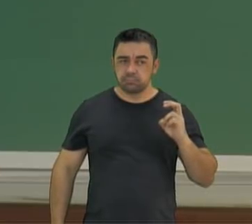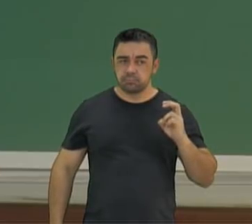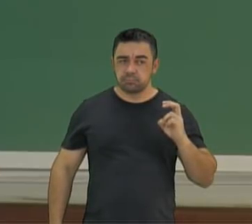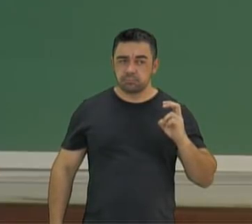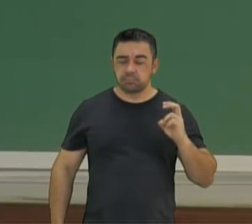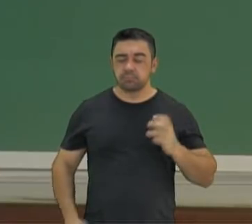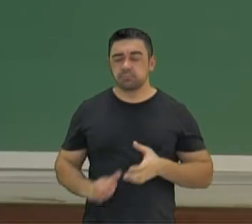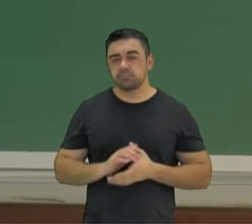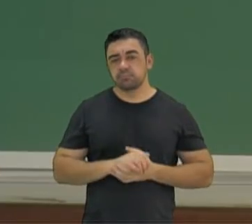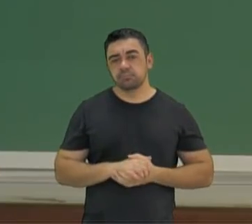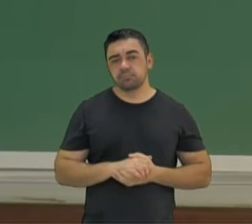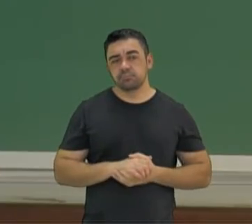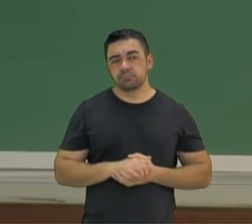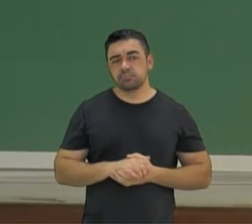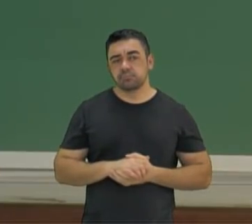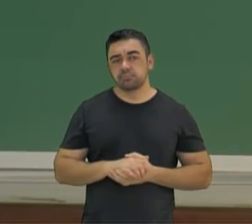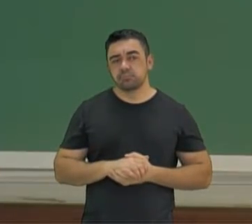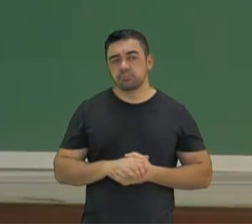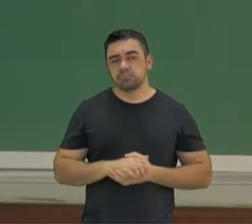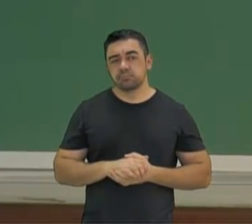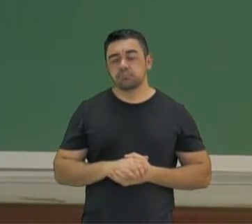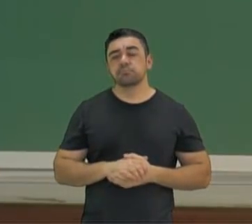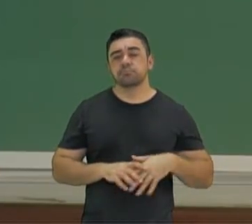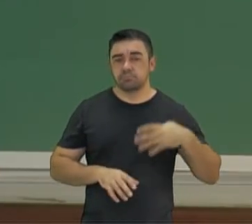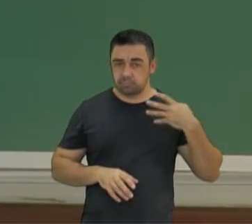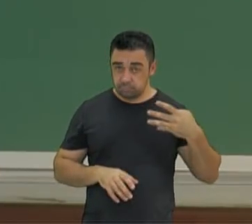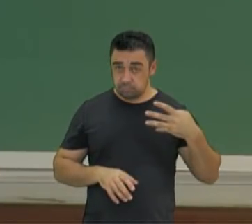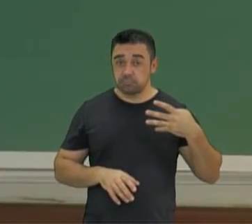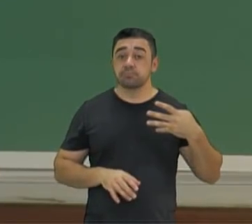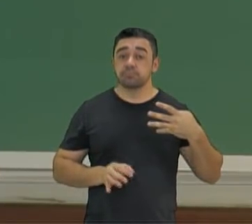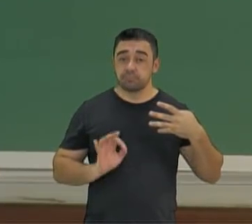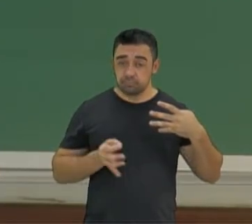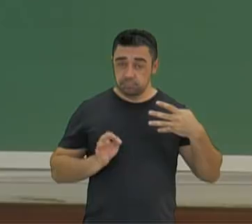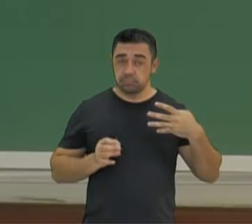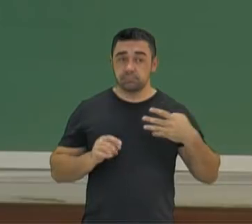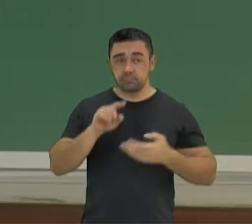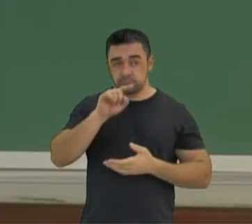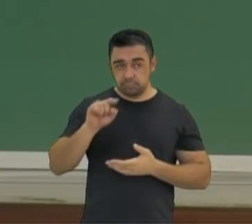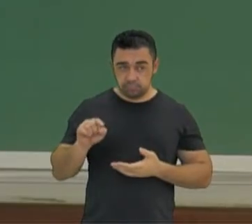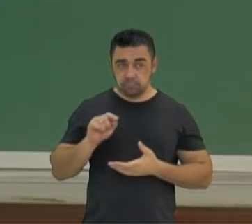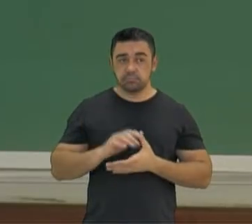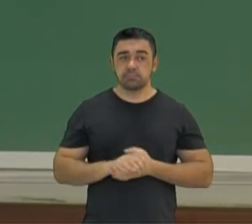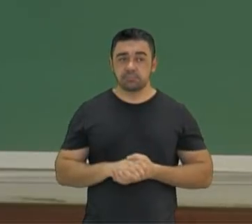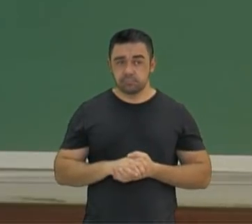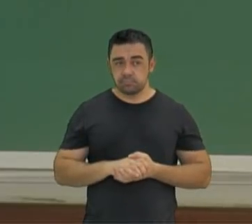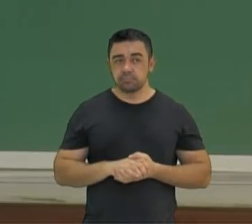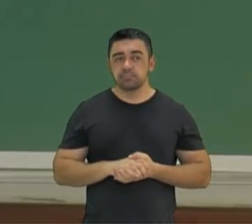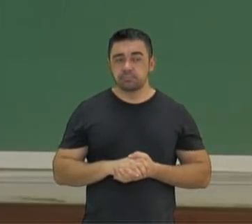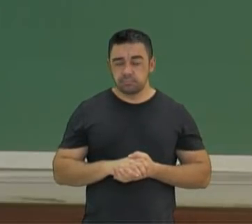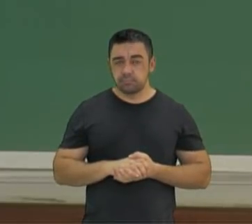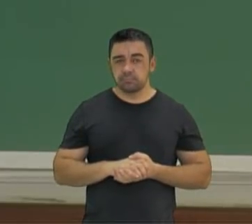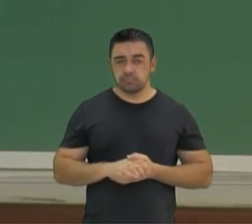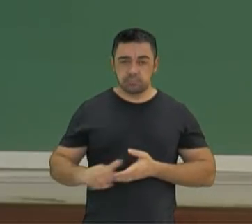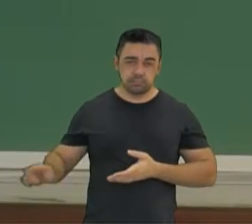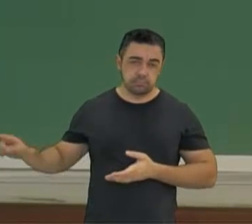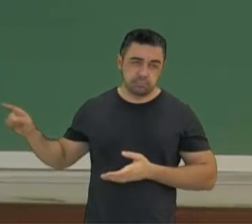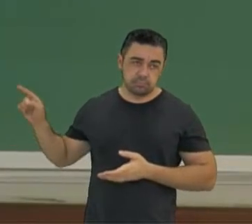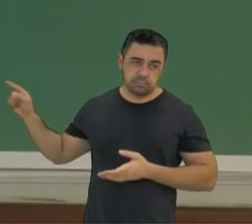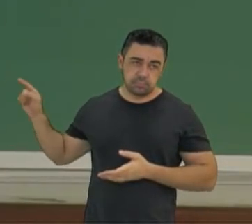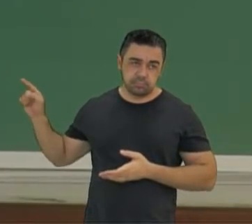um quadrilátero. 1, 2, 3, 4. É um quadrilátero. Então, aqui eu tenho uma pirâmide de